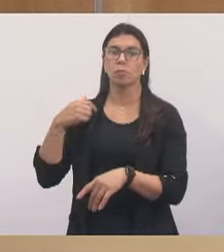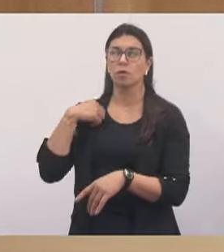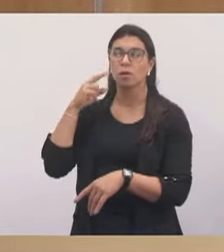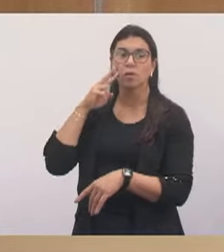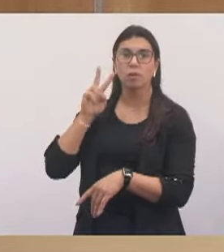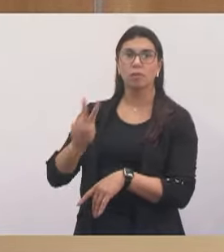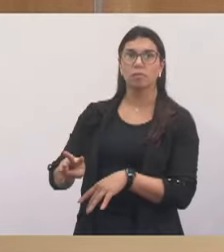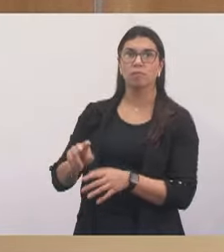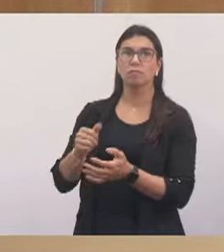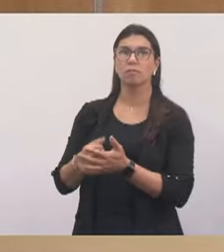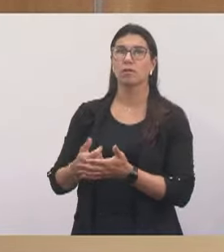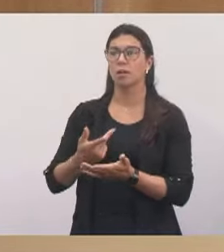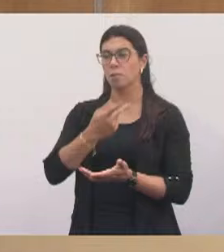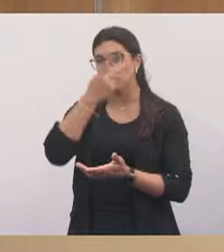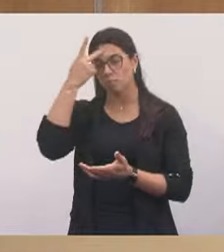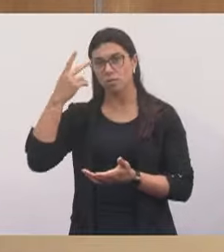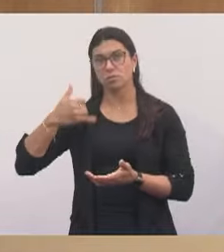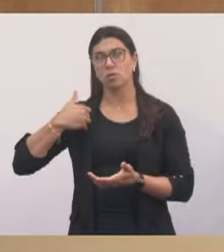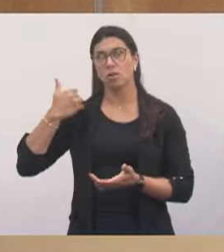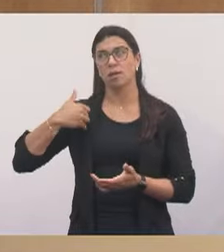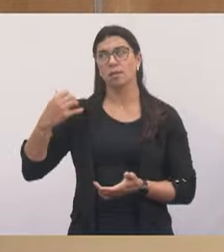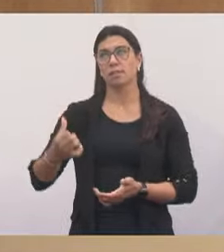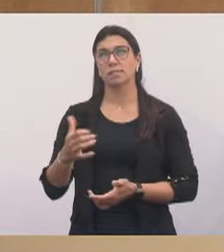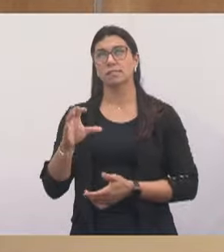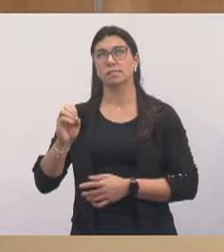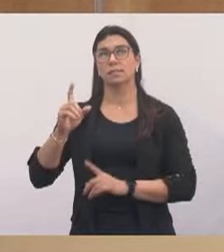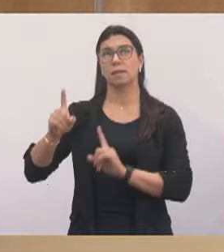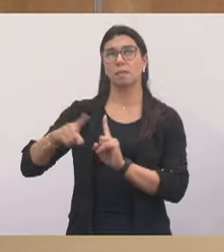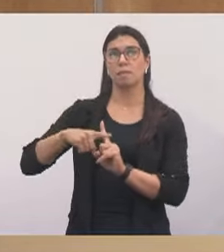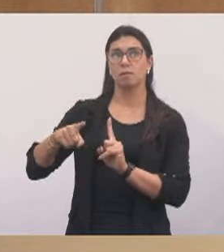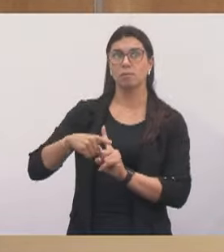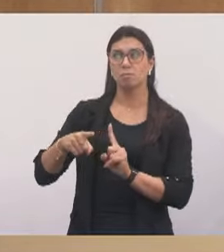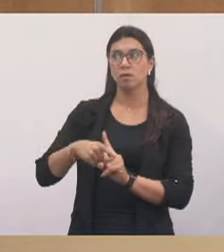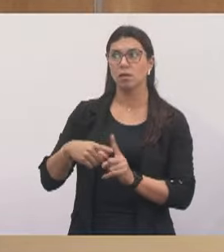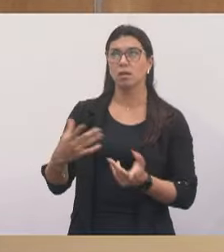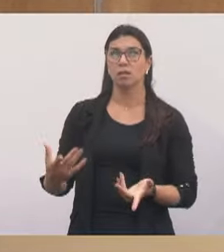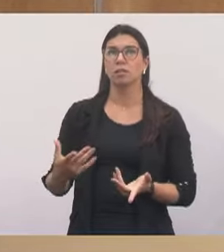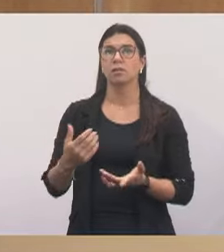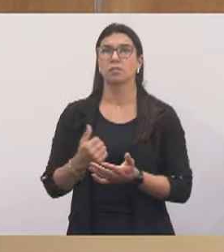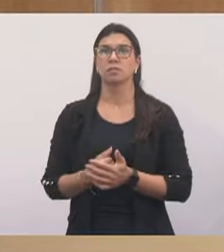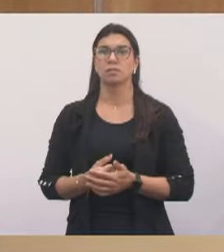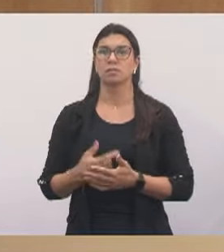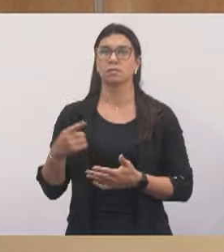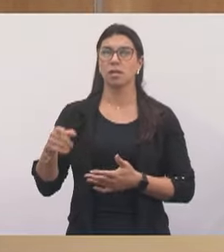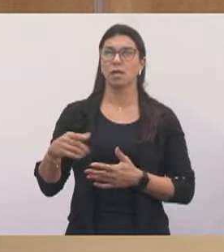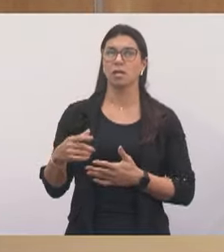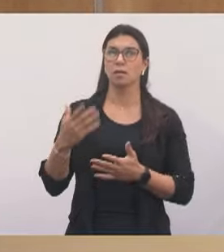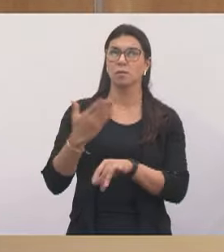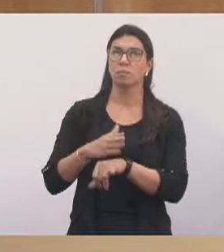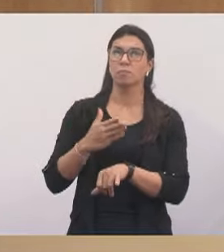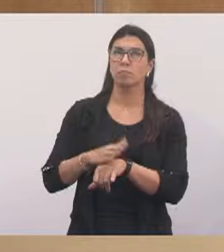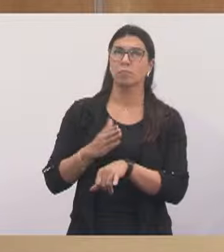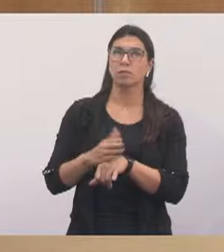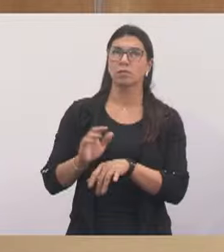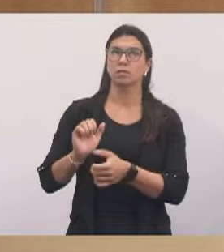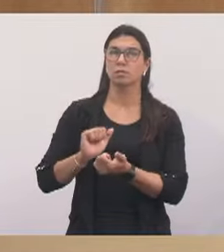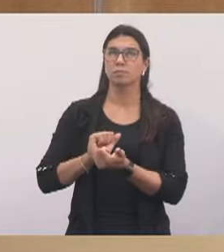Ver a molecada jogando bola, isso é muito bom. No Xpita tinha dois, não é? Que era conhecido